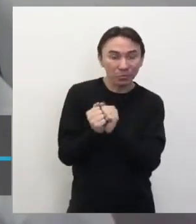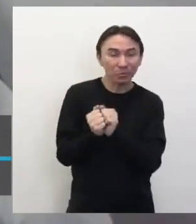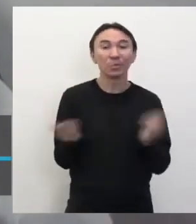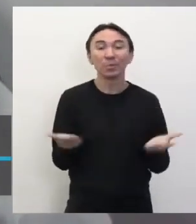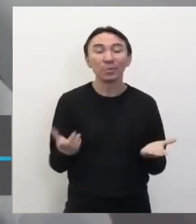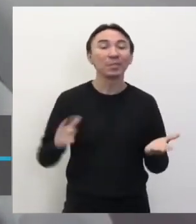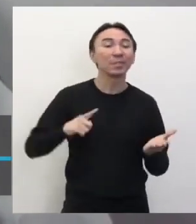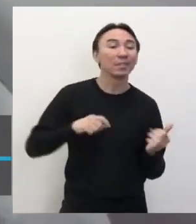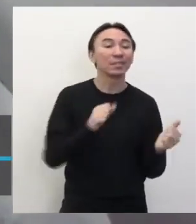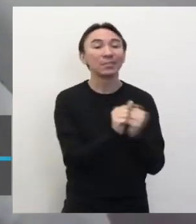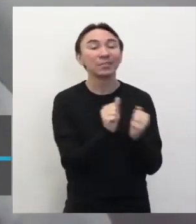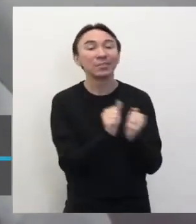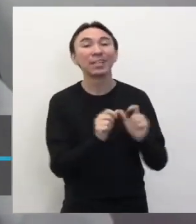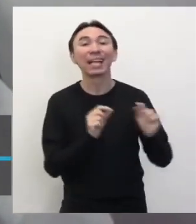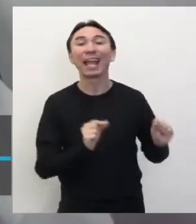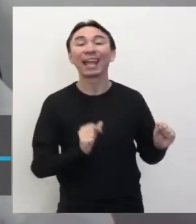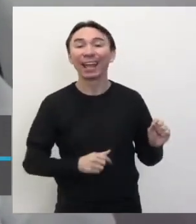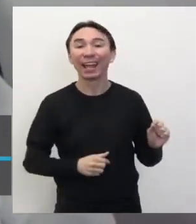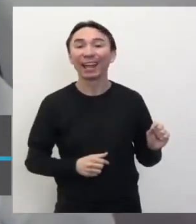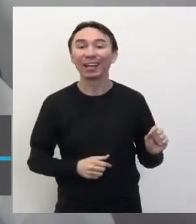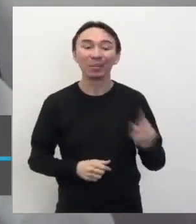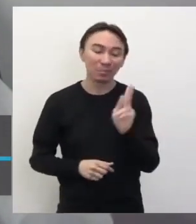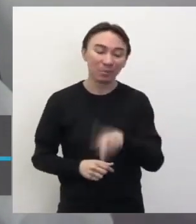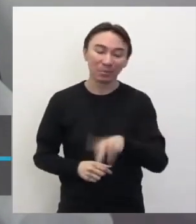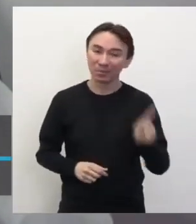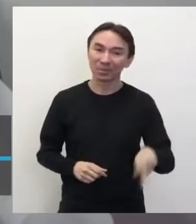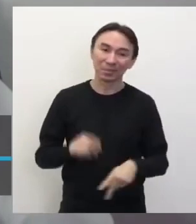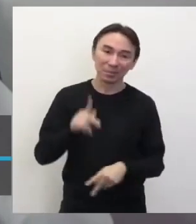da companhia da professora Priscila.